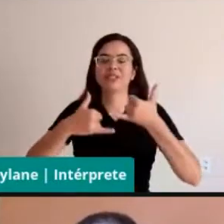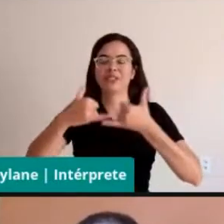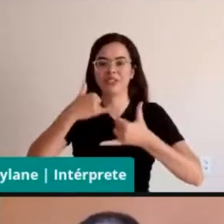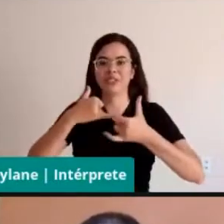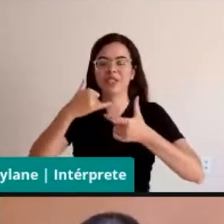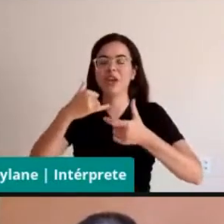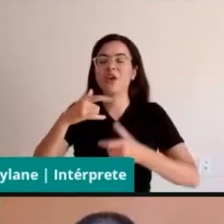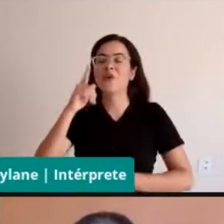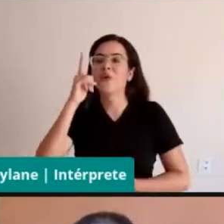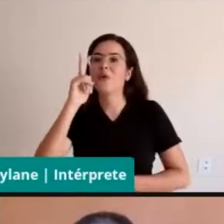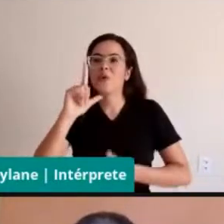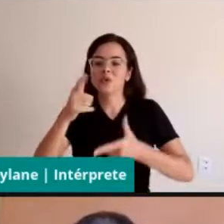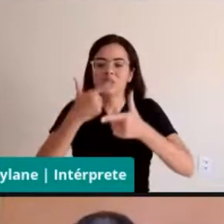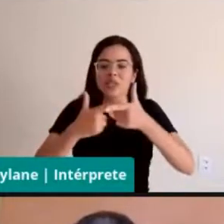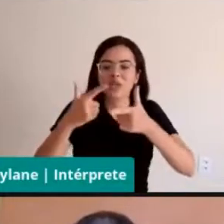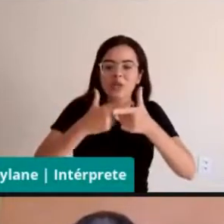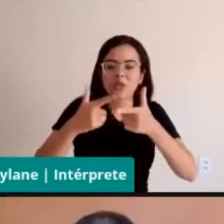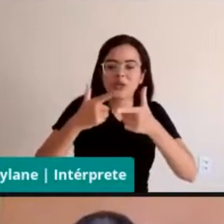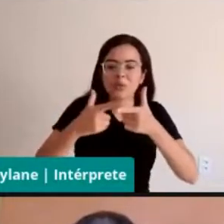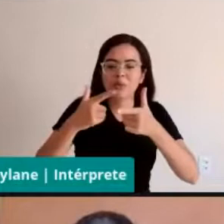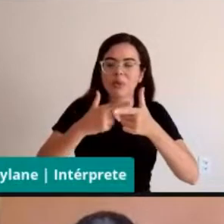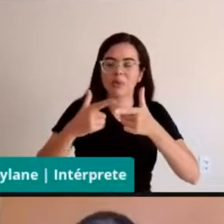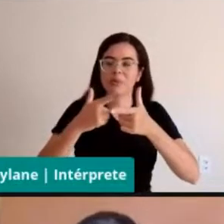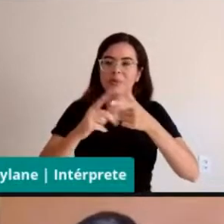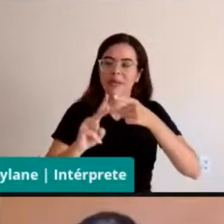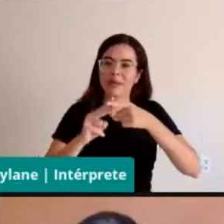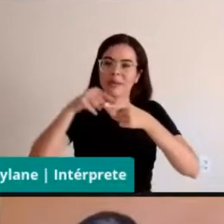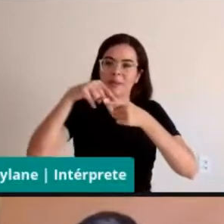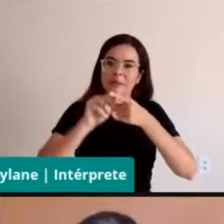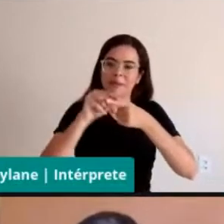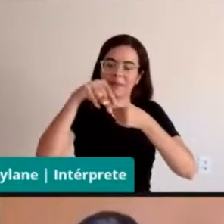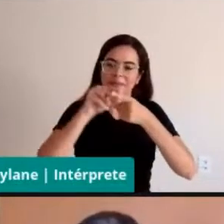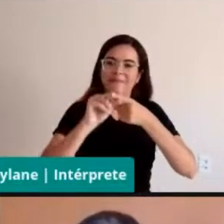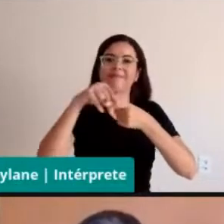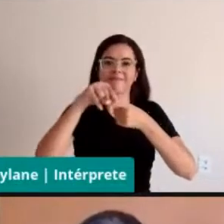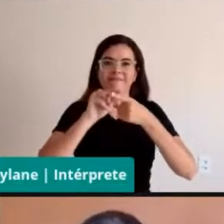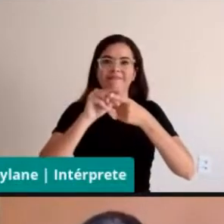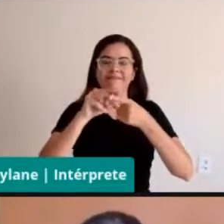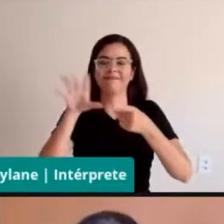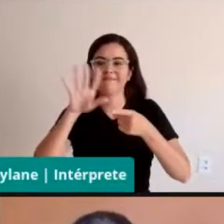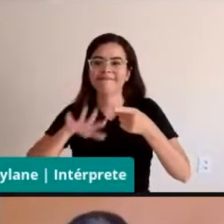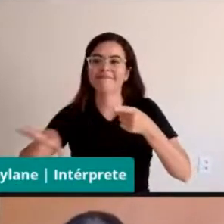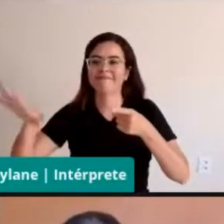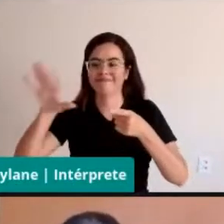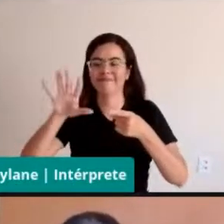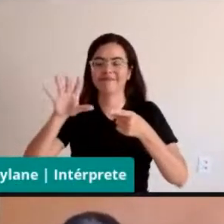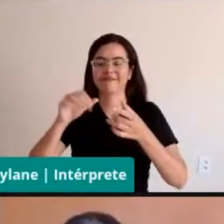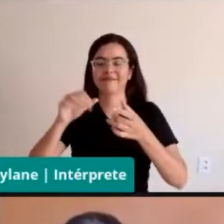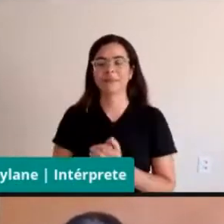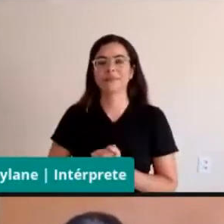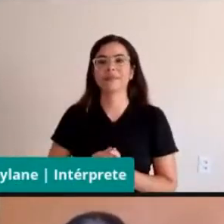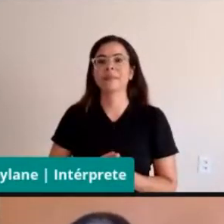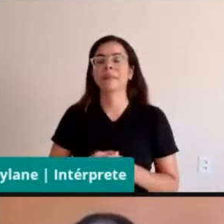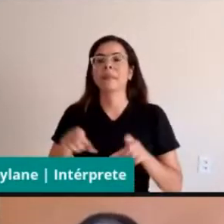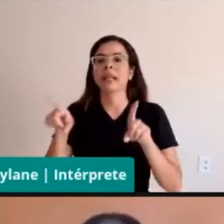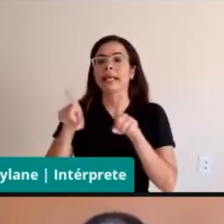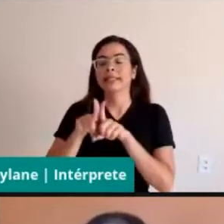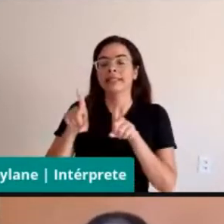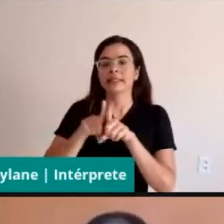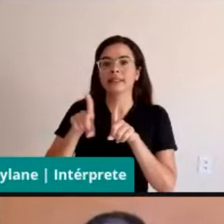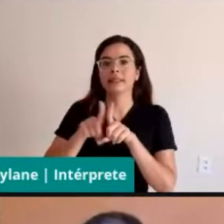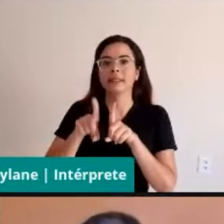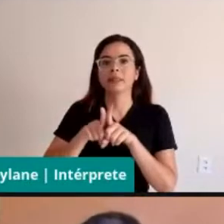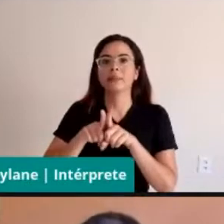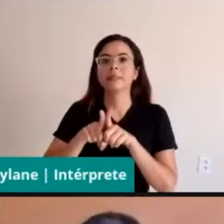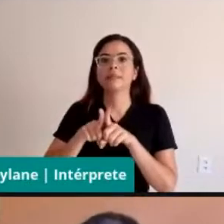situações dentro de um cenário? Além disso, incentivo o diálogo